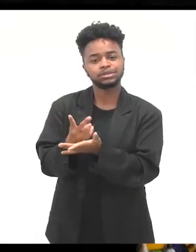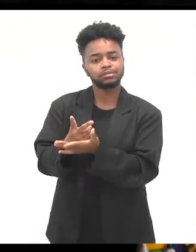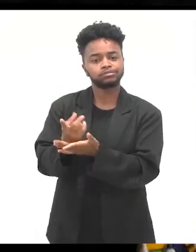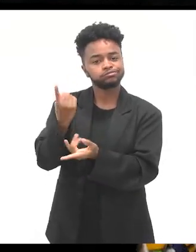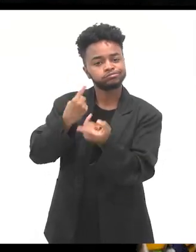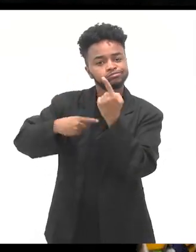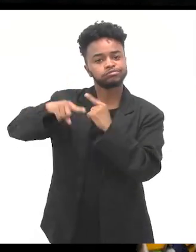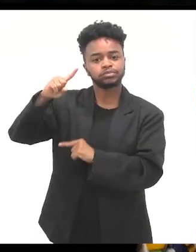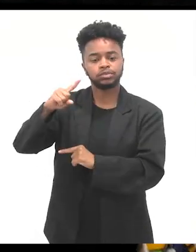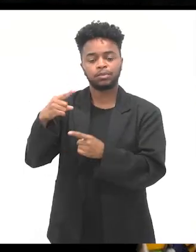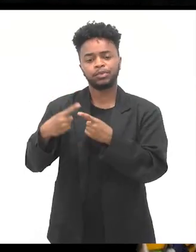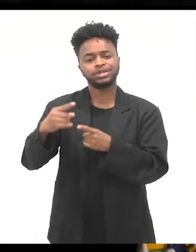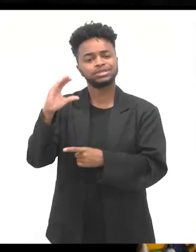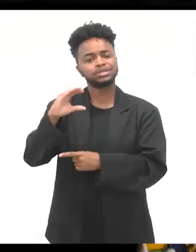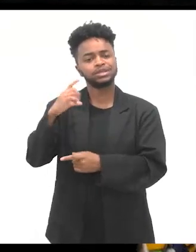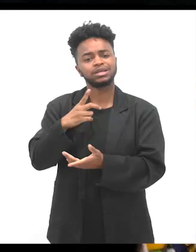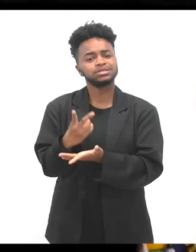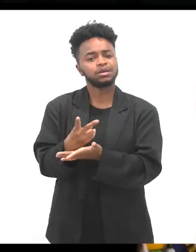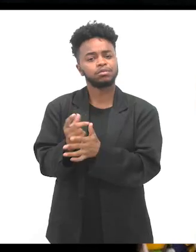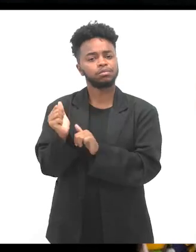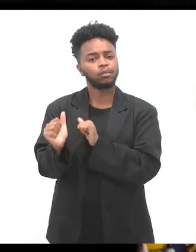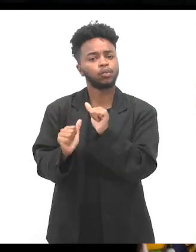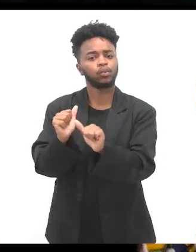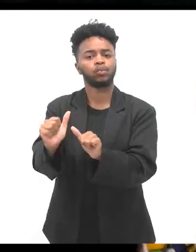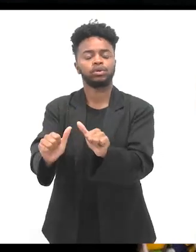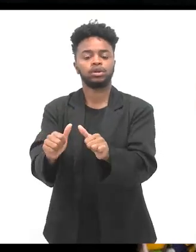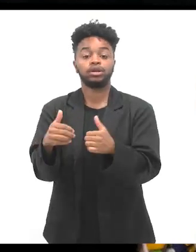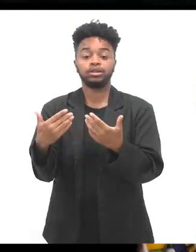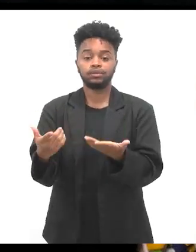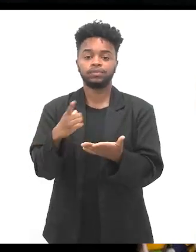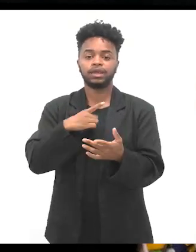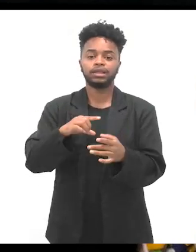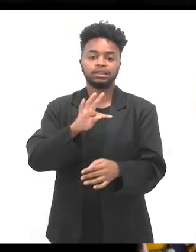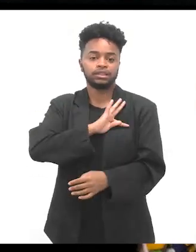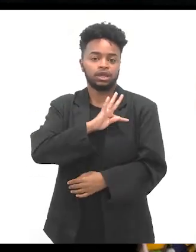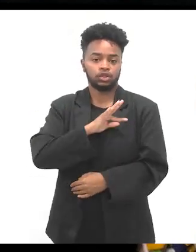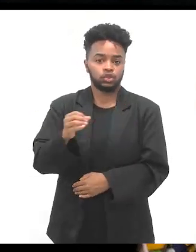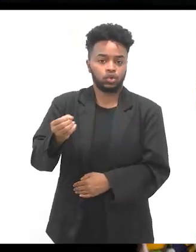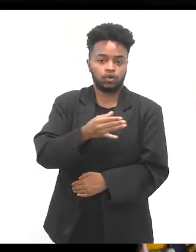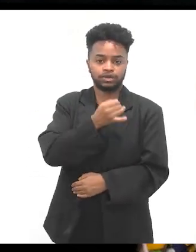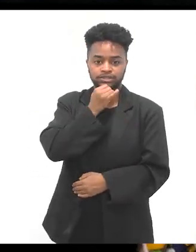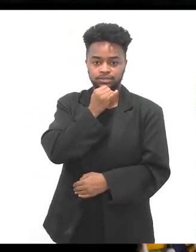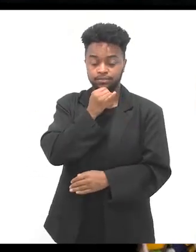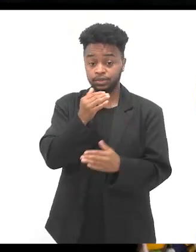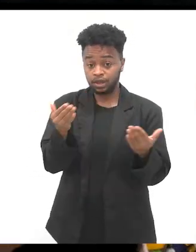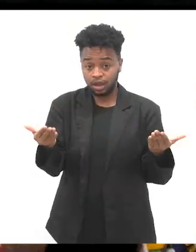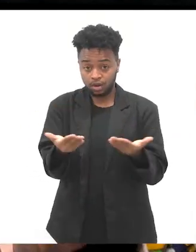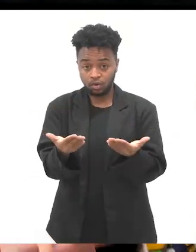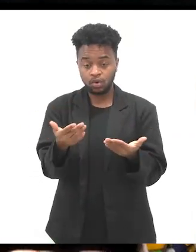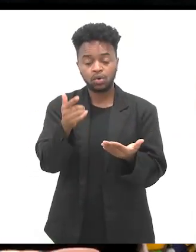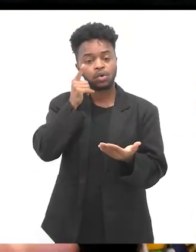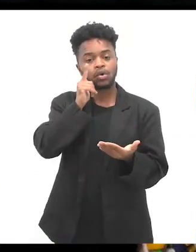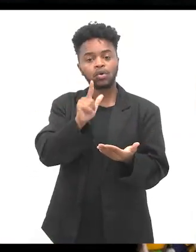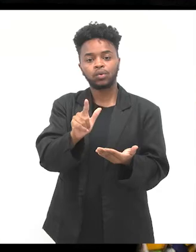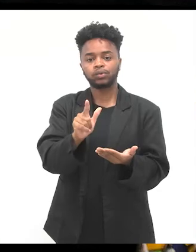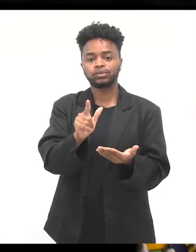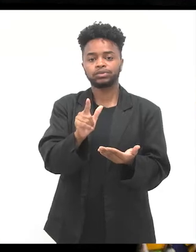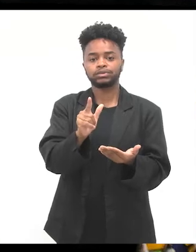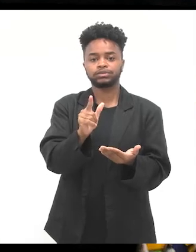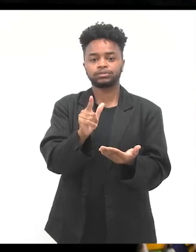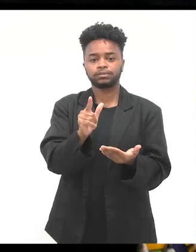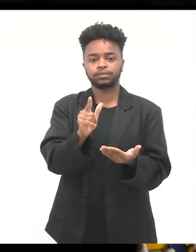evoluindo, né? Então, a ciência é muito dinâmica, né? Então, novas técnicas vão aparecendo. Por exemplo, hoje a gente consegue extrair